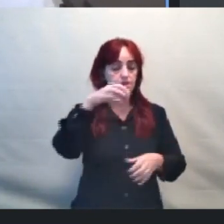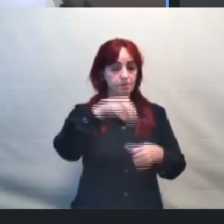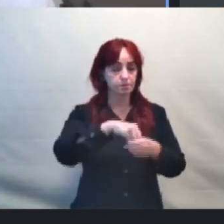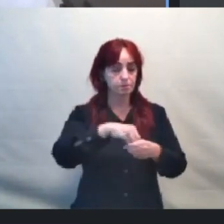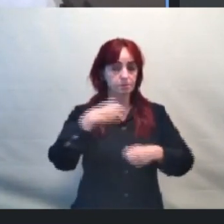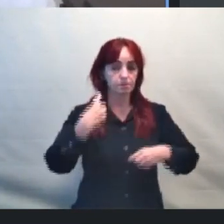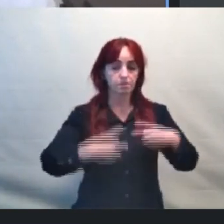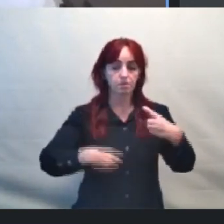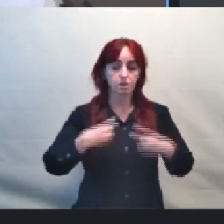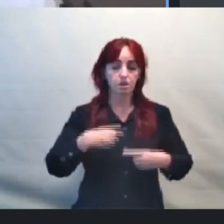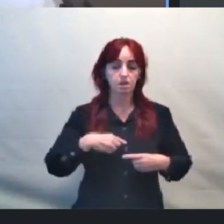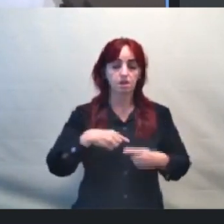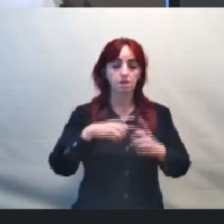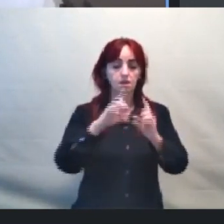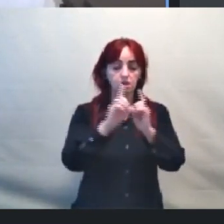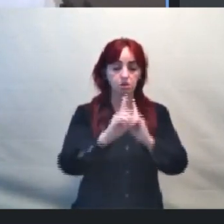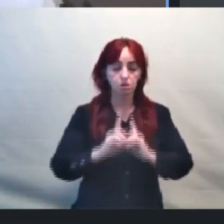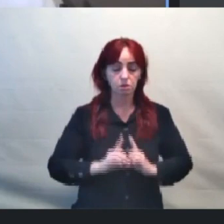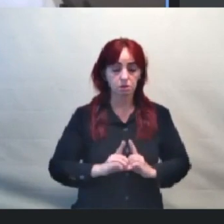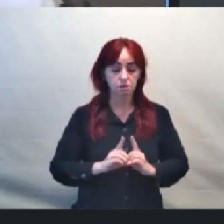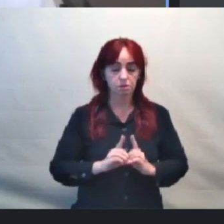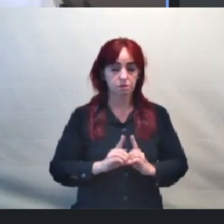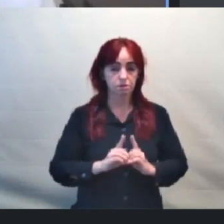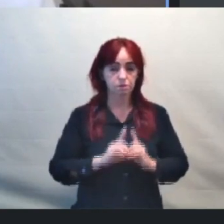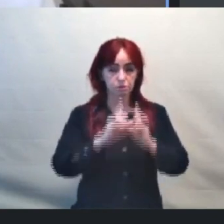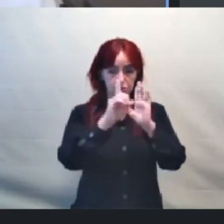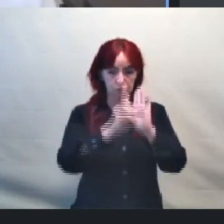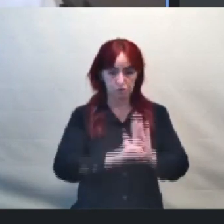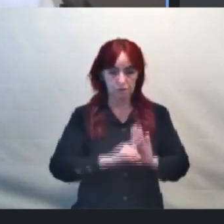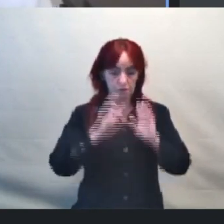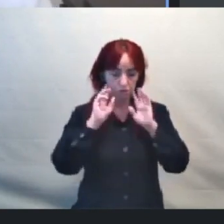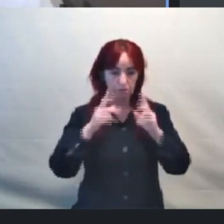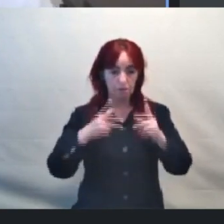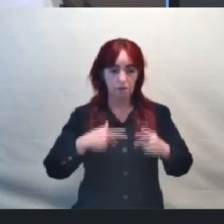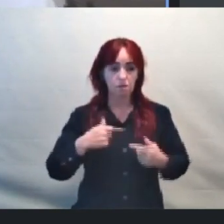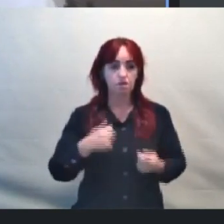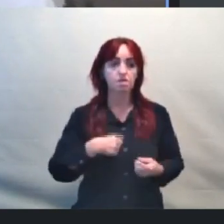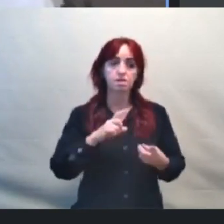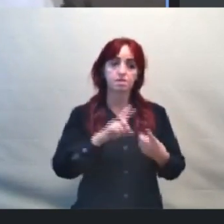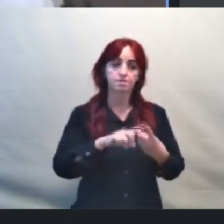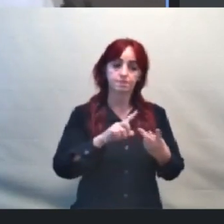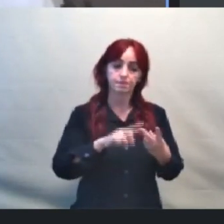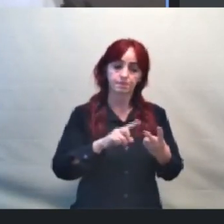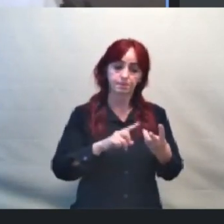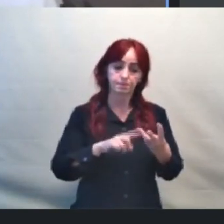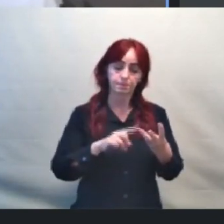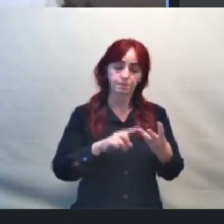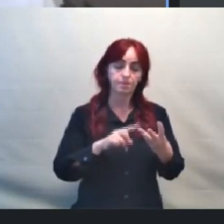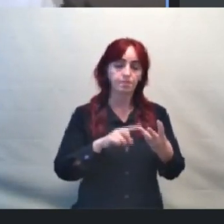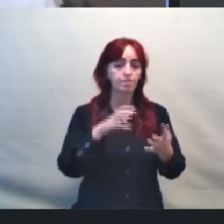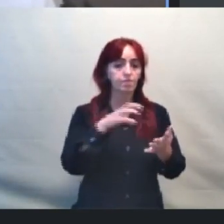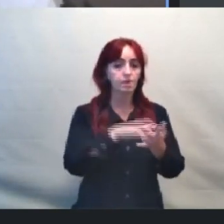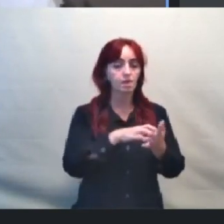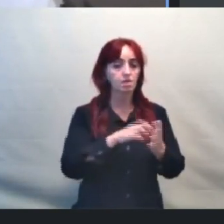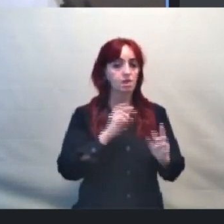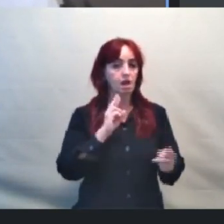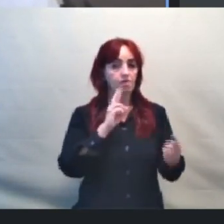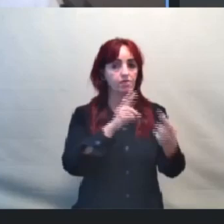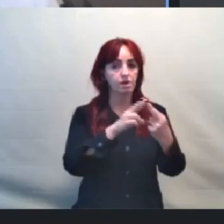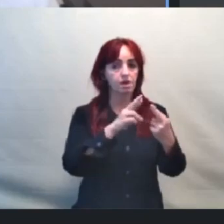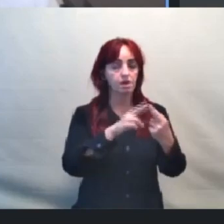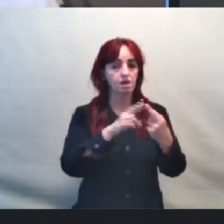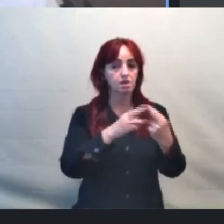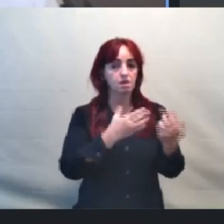humanos. Então, a gente tem o centro de referência da pessoa idosa, a gente tem o centro de referência da juventude, a gente tem o centro de referência de atendimento às